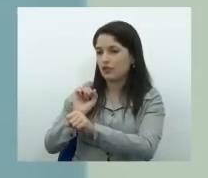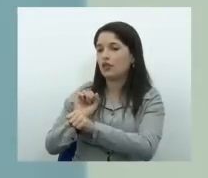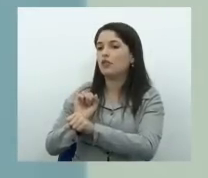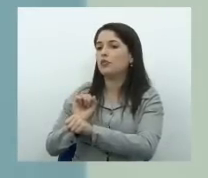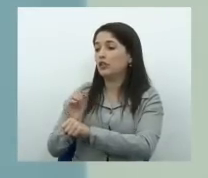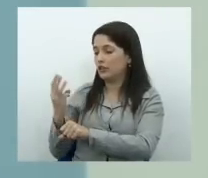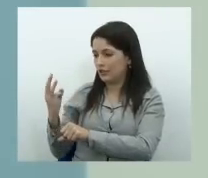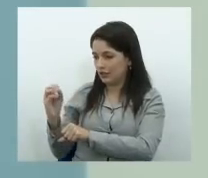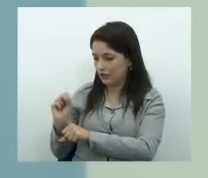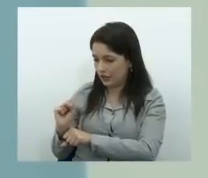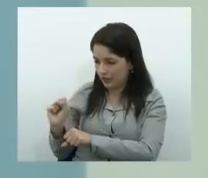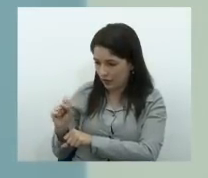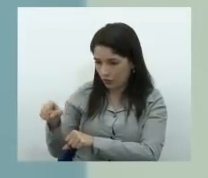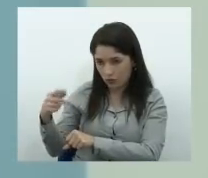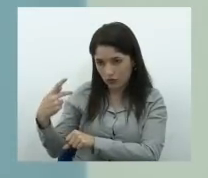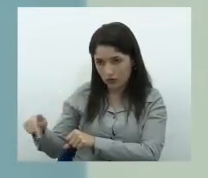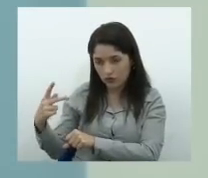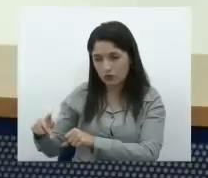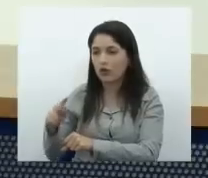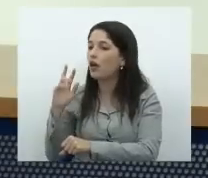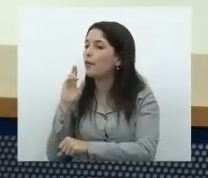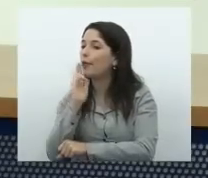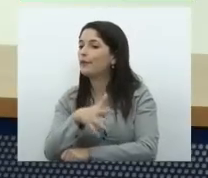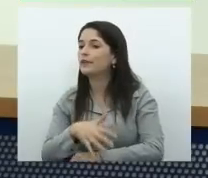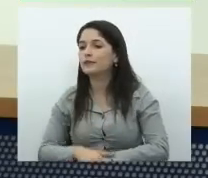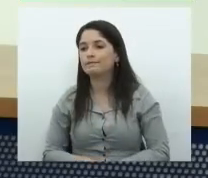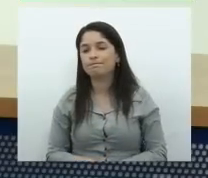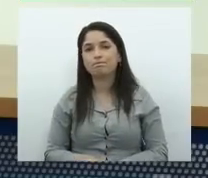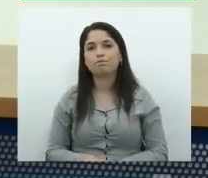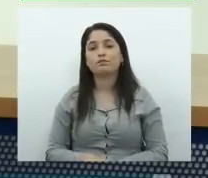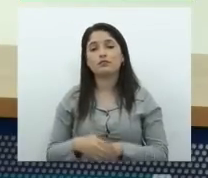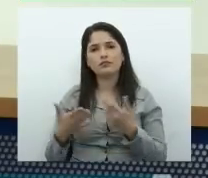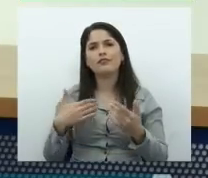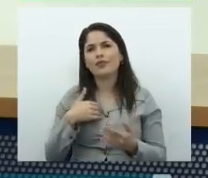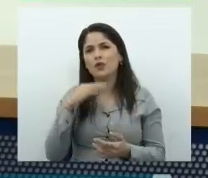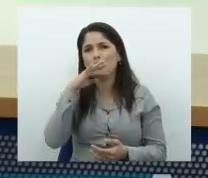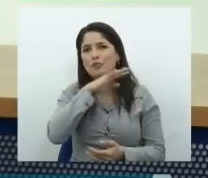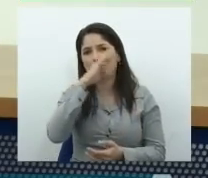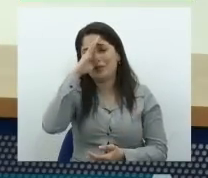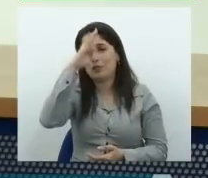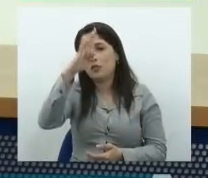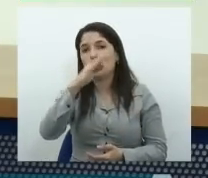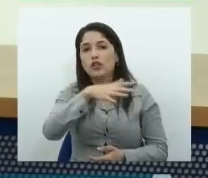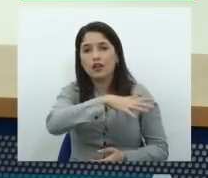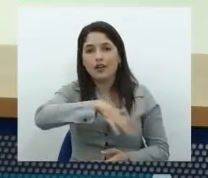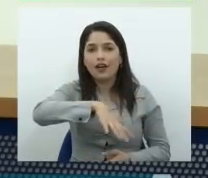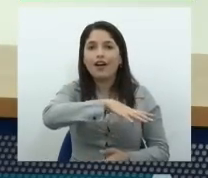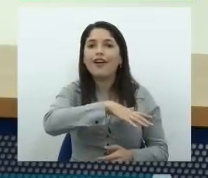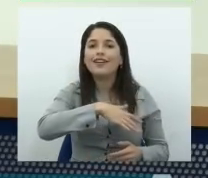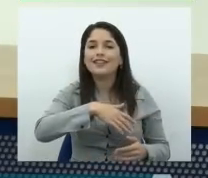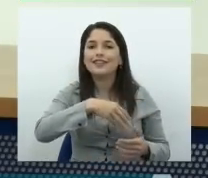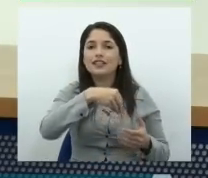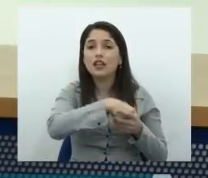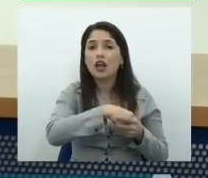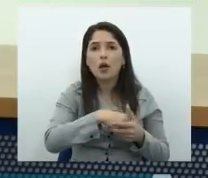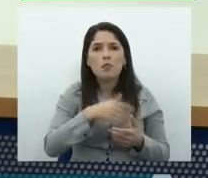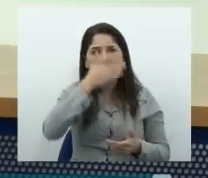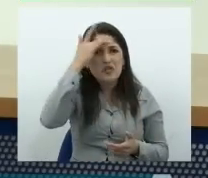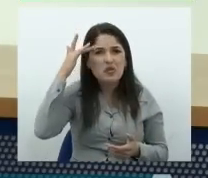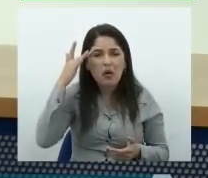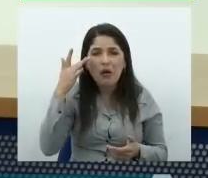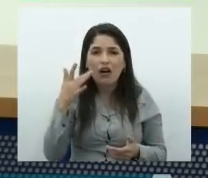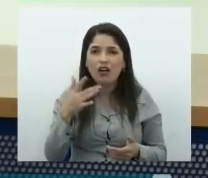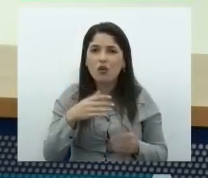30 segundos agora para a sua réplica. Sim, principalmente dar a máquina pública, quando eu digo, é demitir todos esses